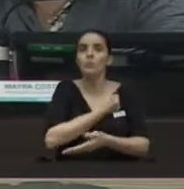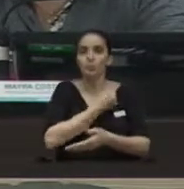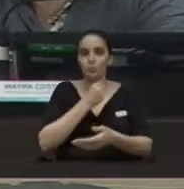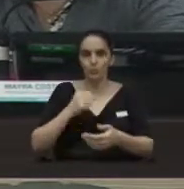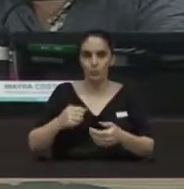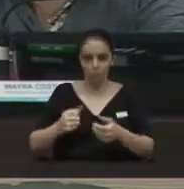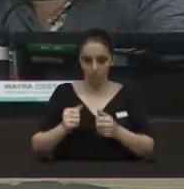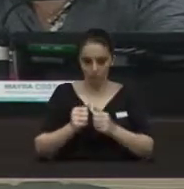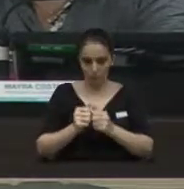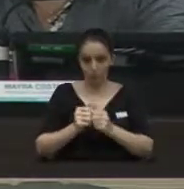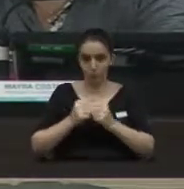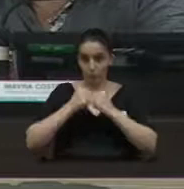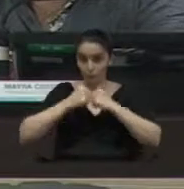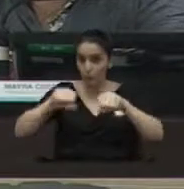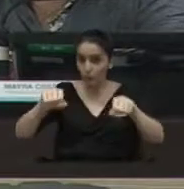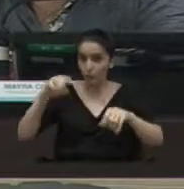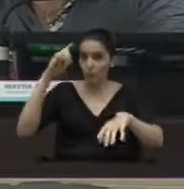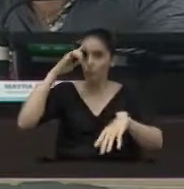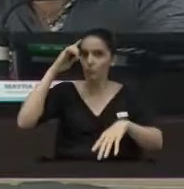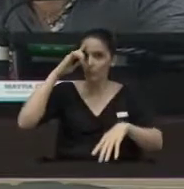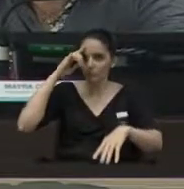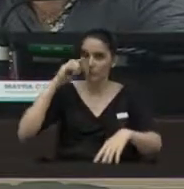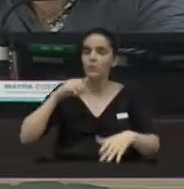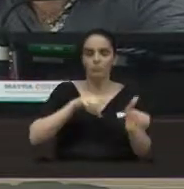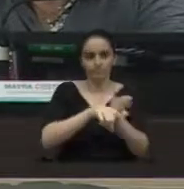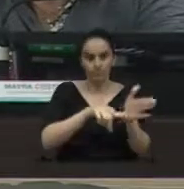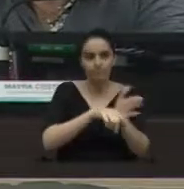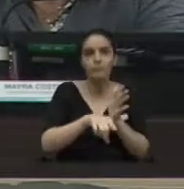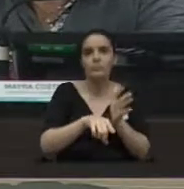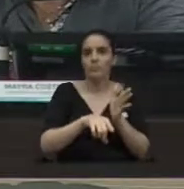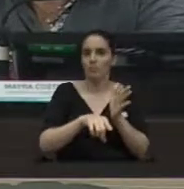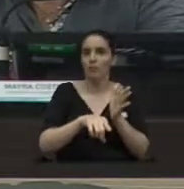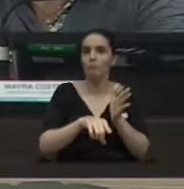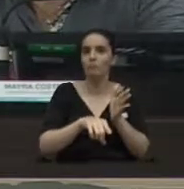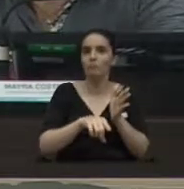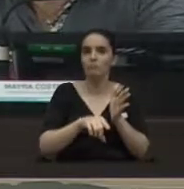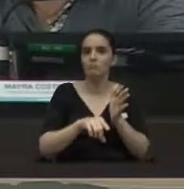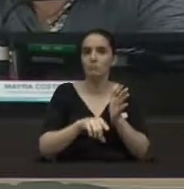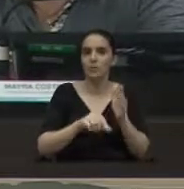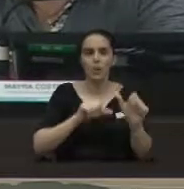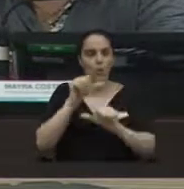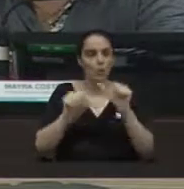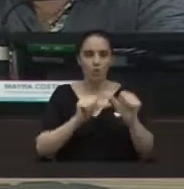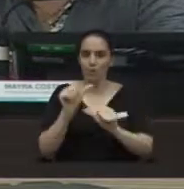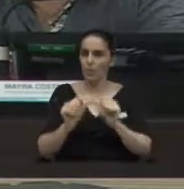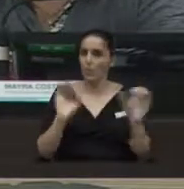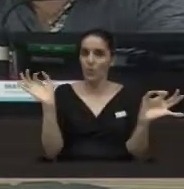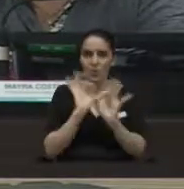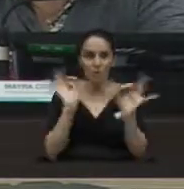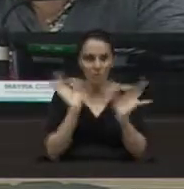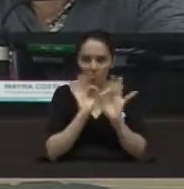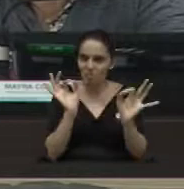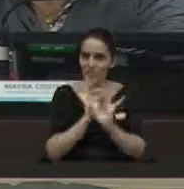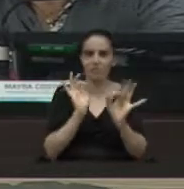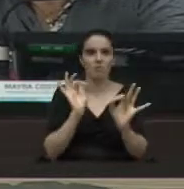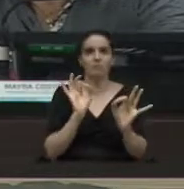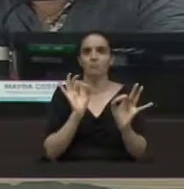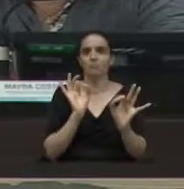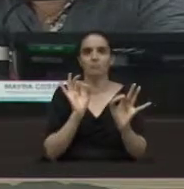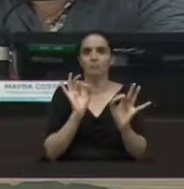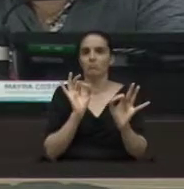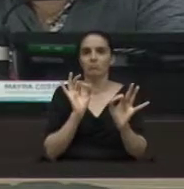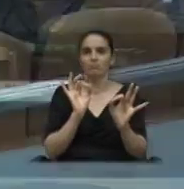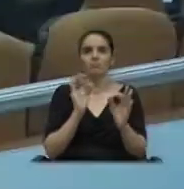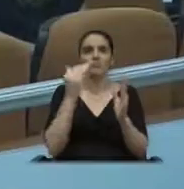dia, nós vamos levantar. O que não mudou nada até agora, absolutamente nada. Está